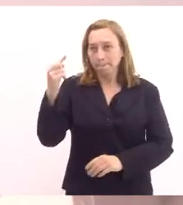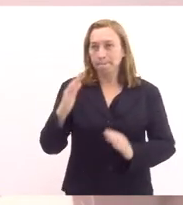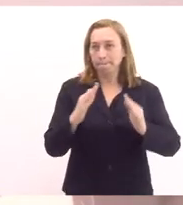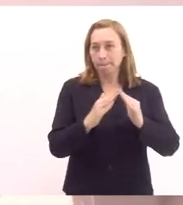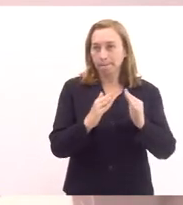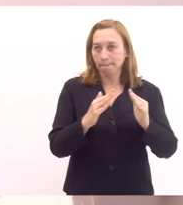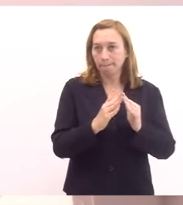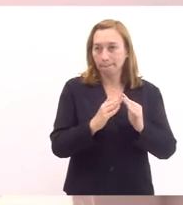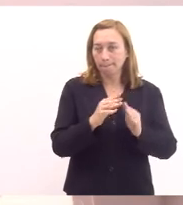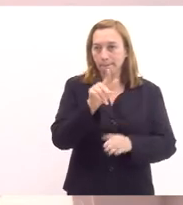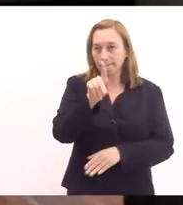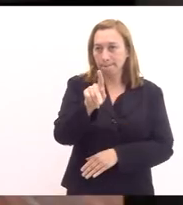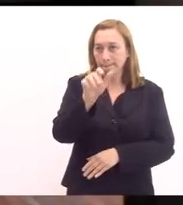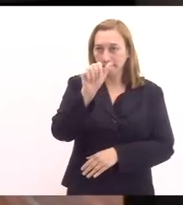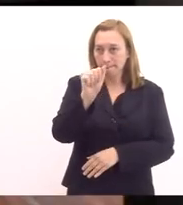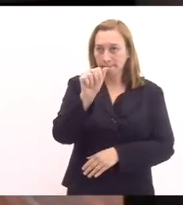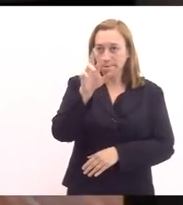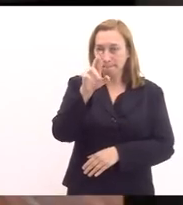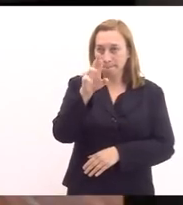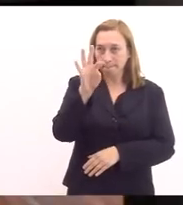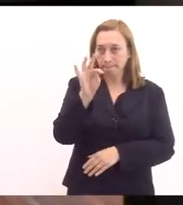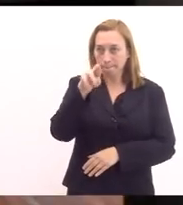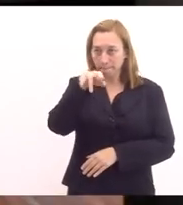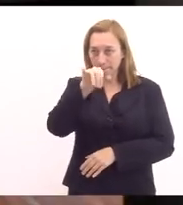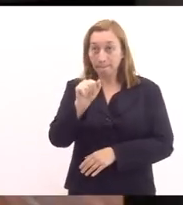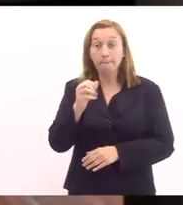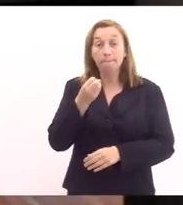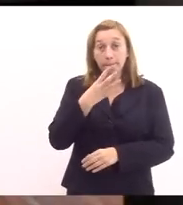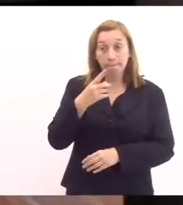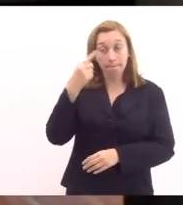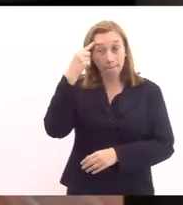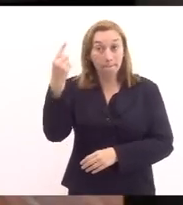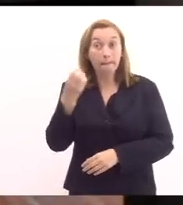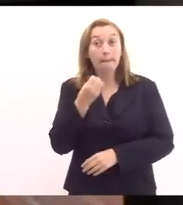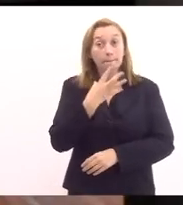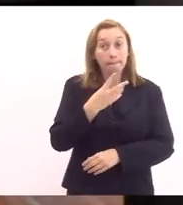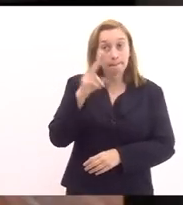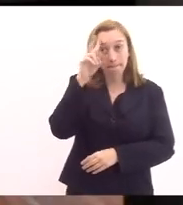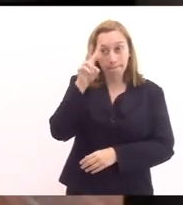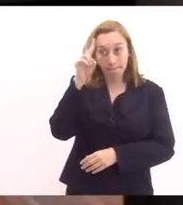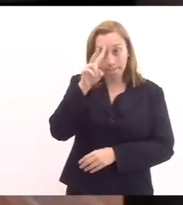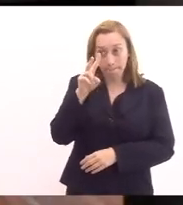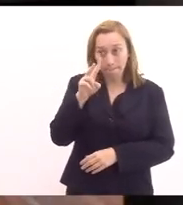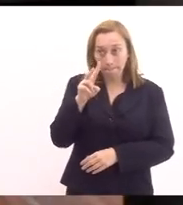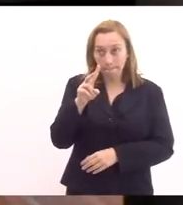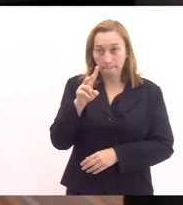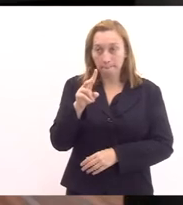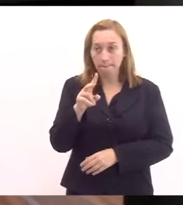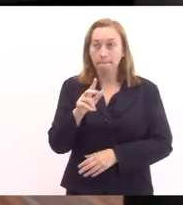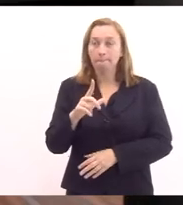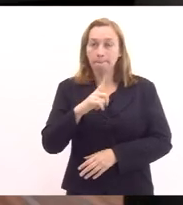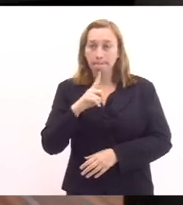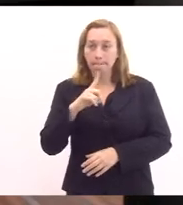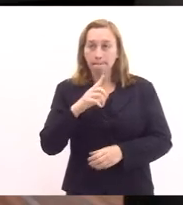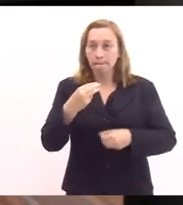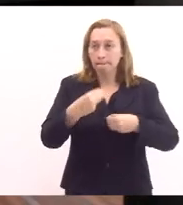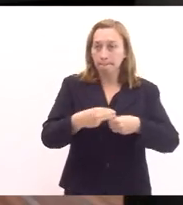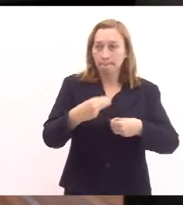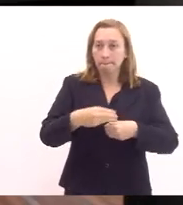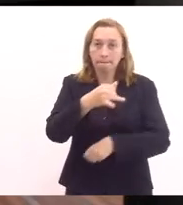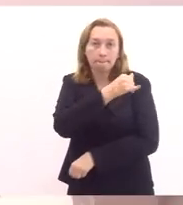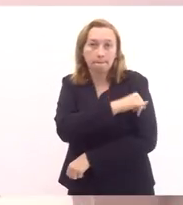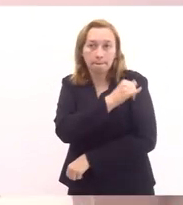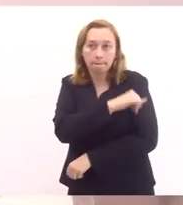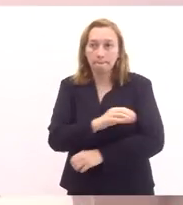casa da Parteira excelente ideia mas é bom a gente lembrar que nós temos no município do Rio de Janeiro